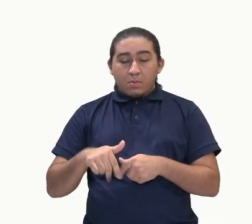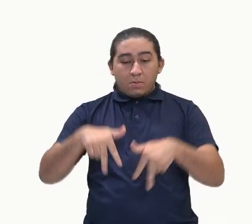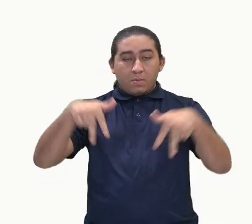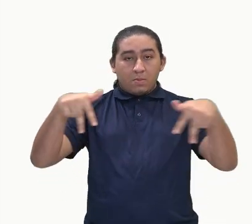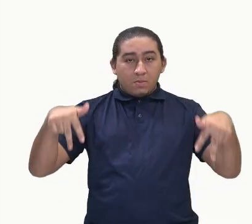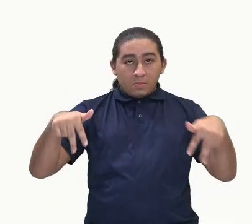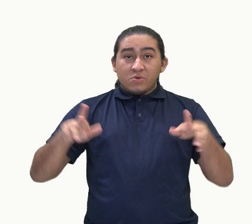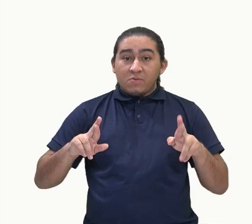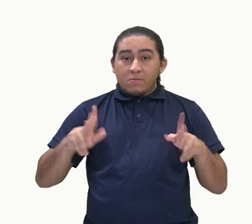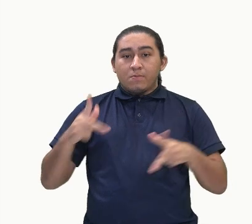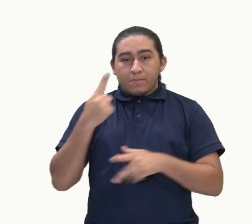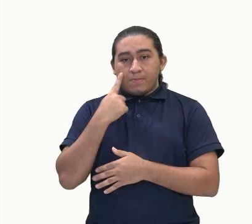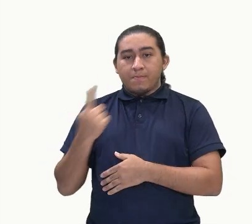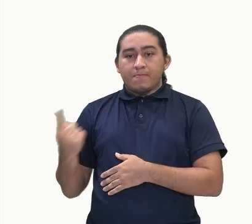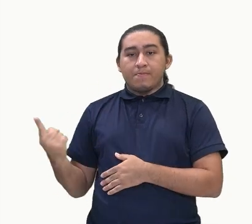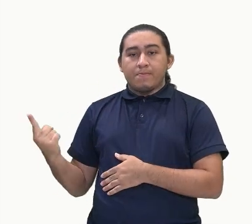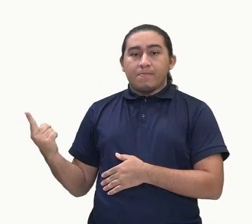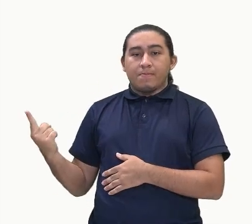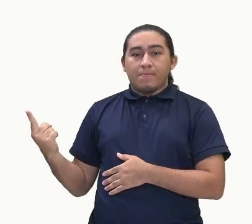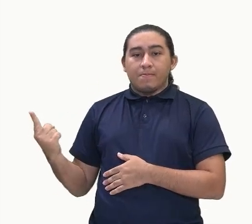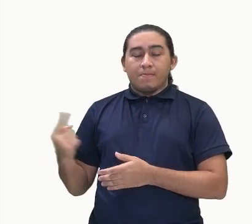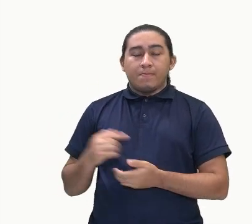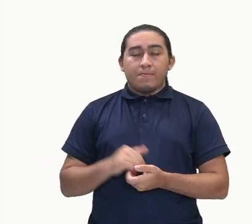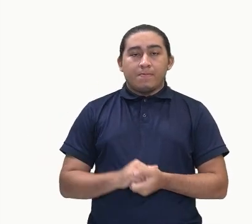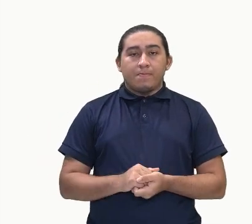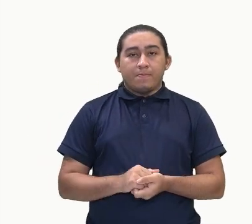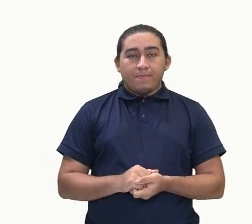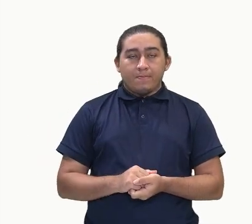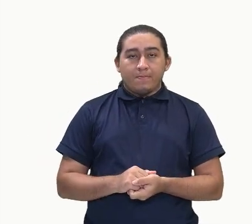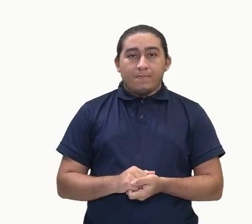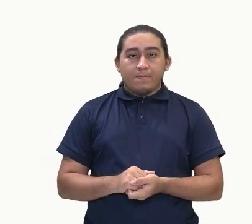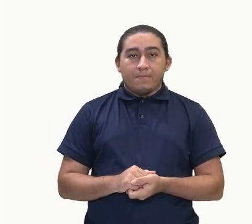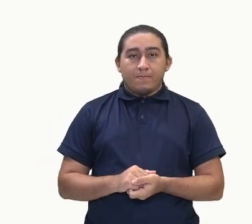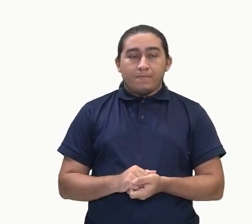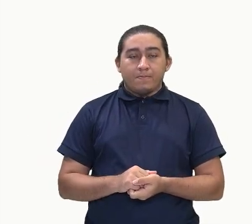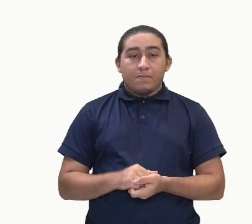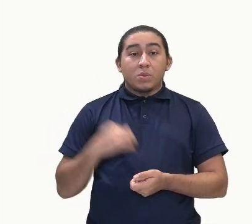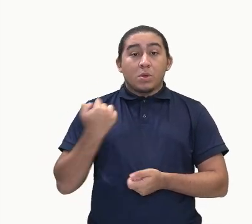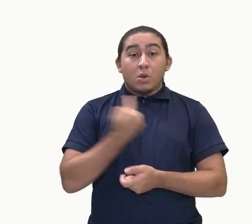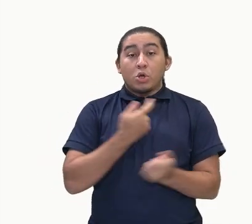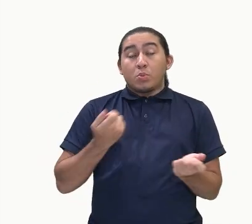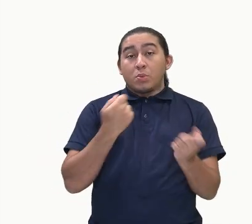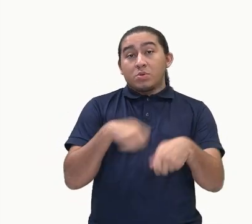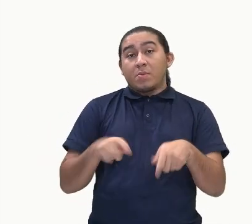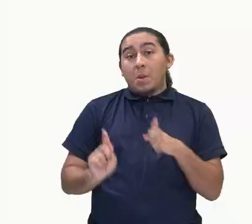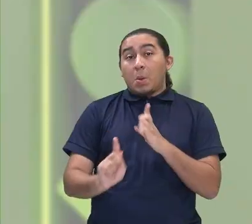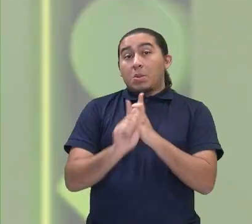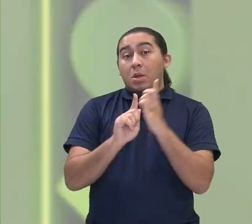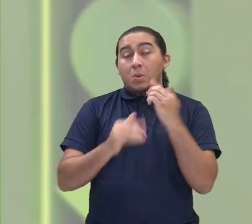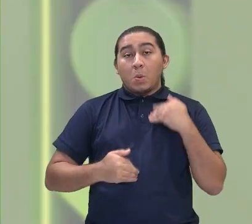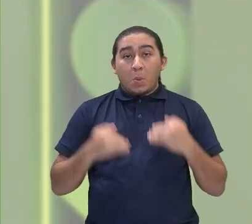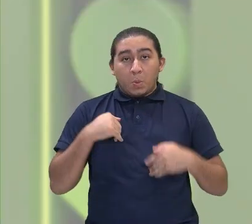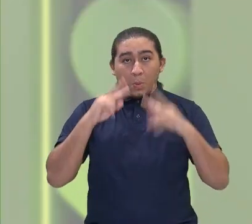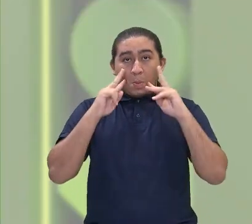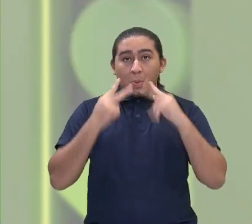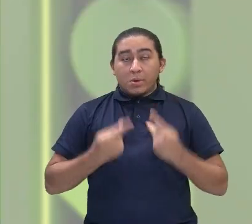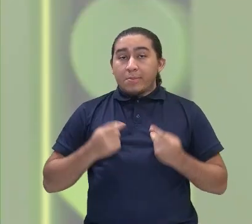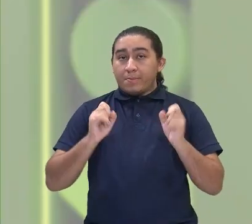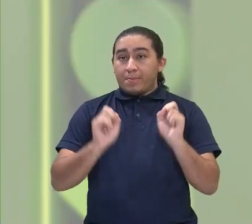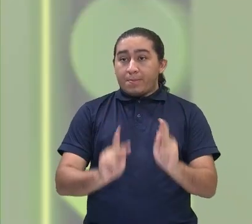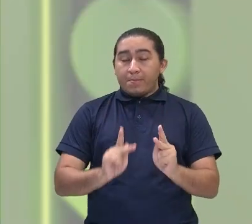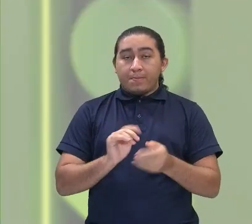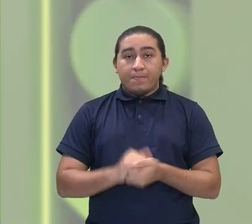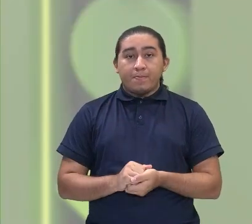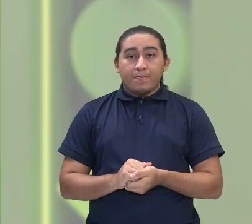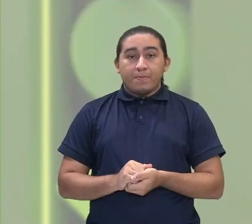testículo, na mulher os ovários, certo? Então são as glândulas que a gente vai encontrar aí no corpo humano, tá bom? Então todas